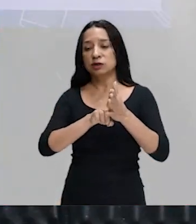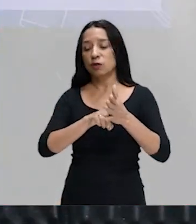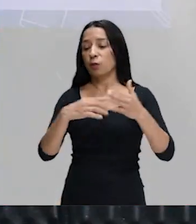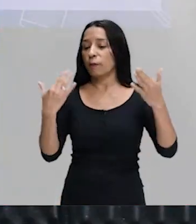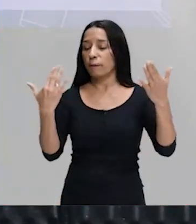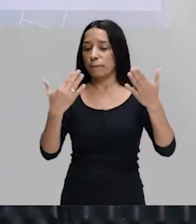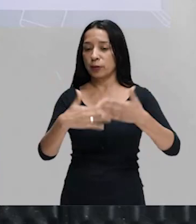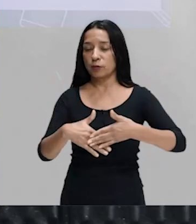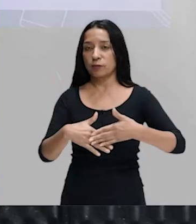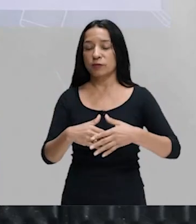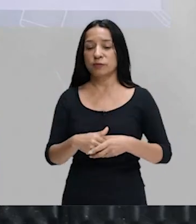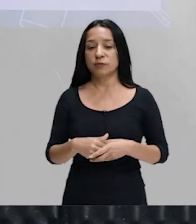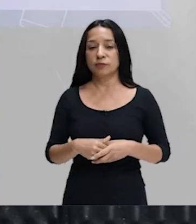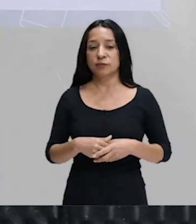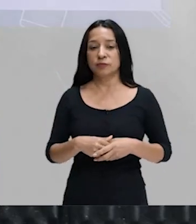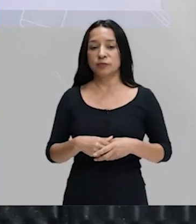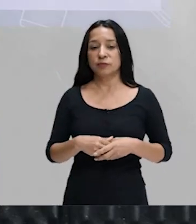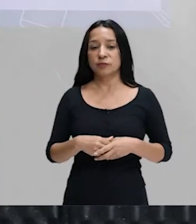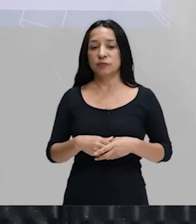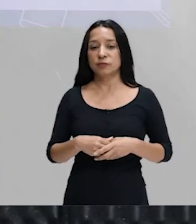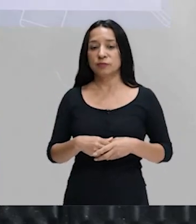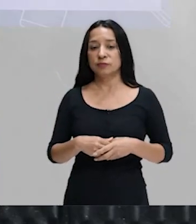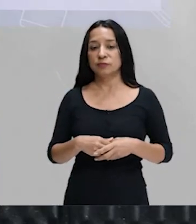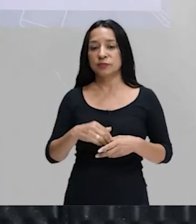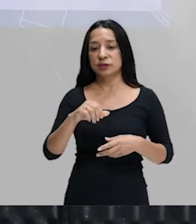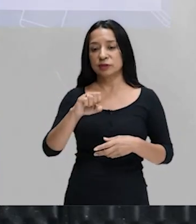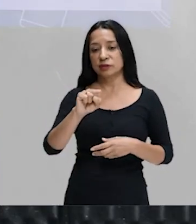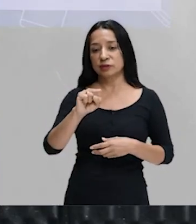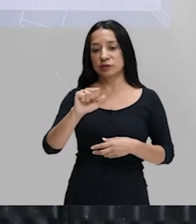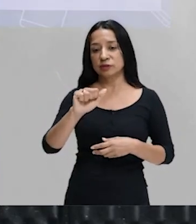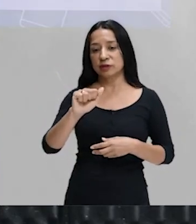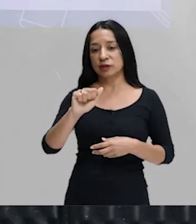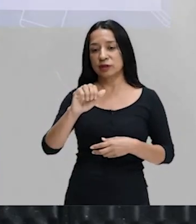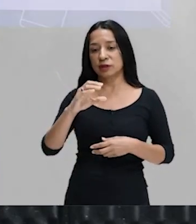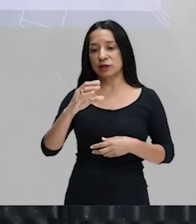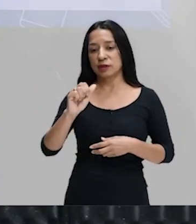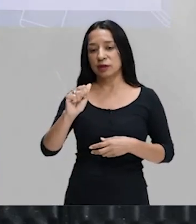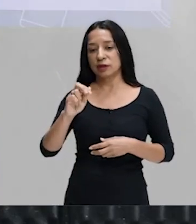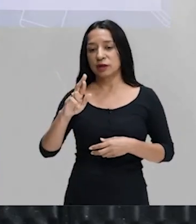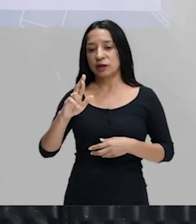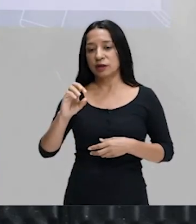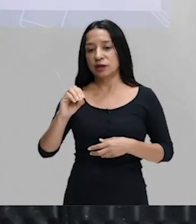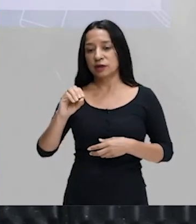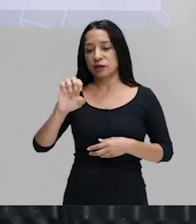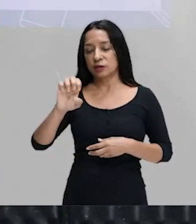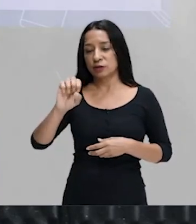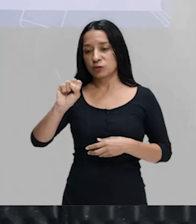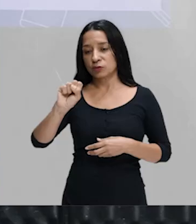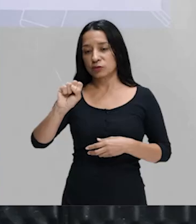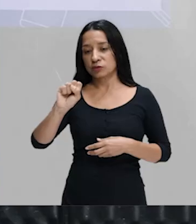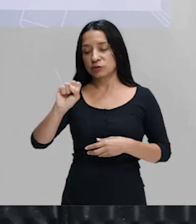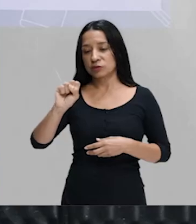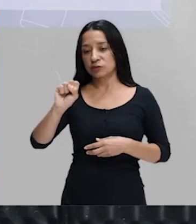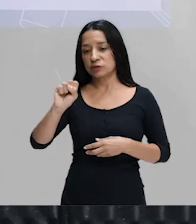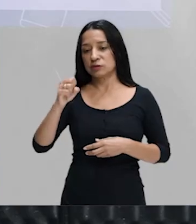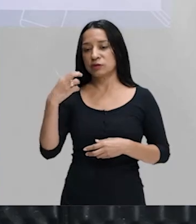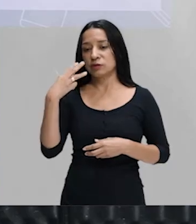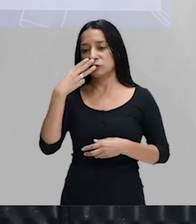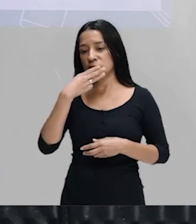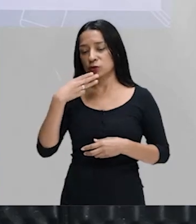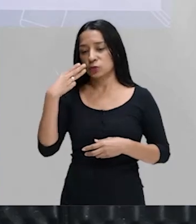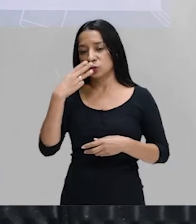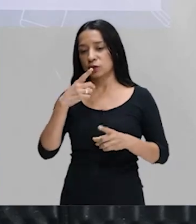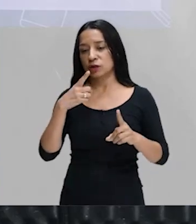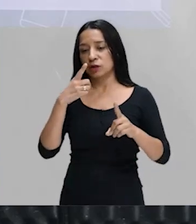Então, nós temos aqui, ó, a sacarose. O açúcar que a gente encontra na cozinha, né?